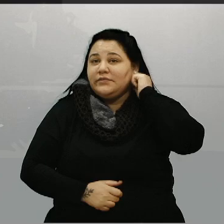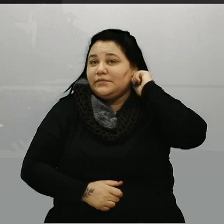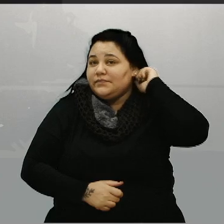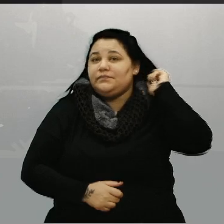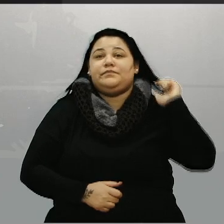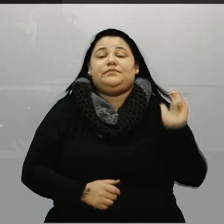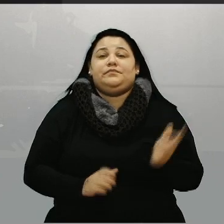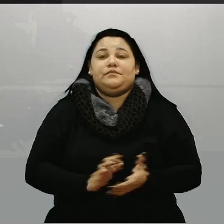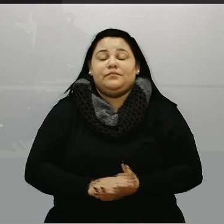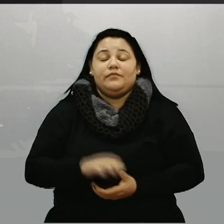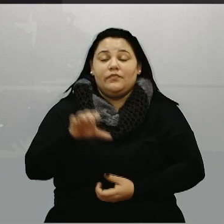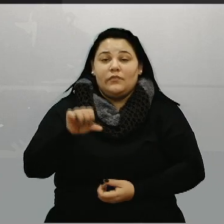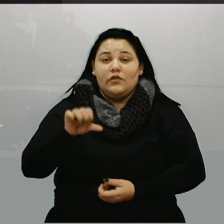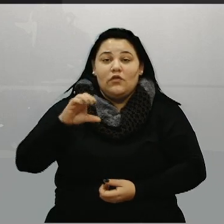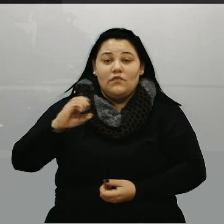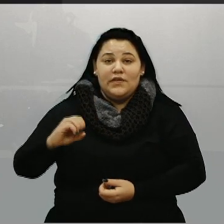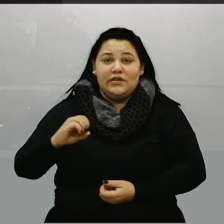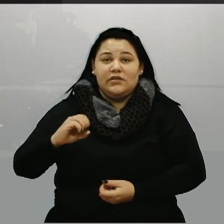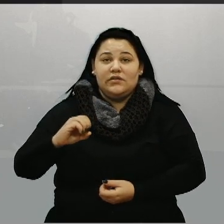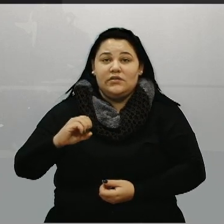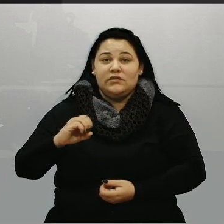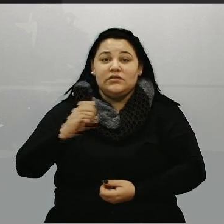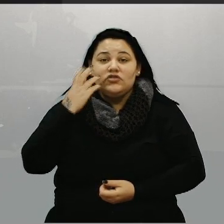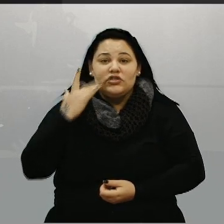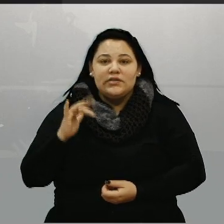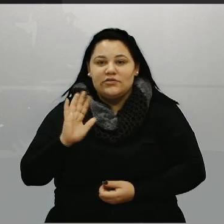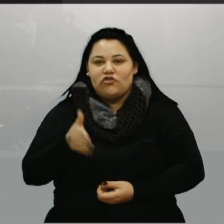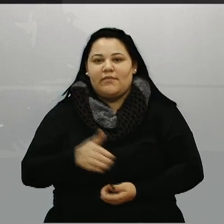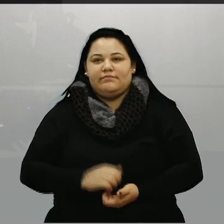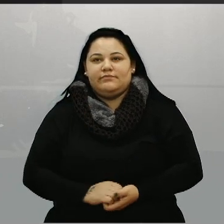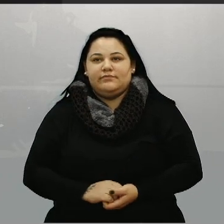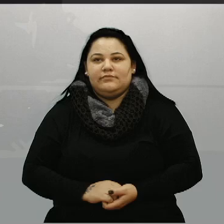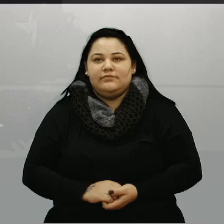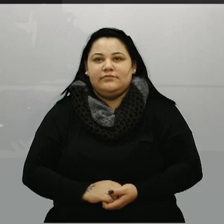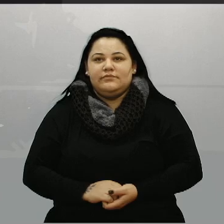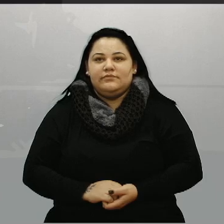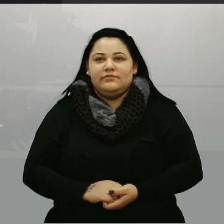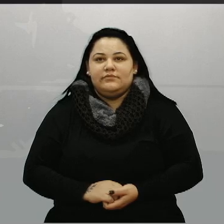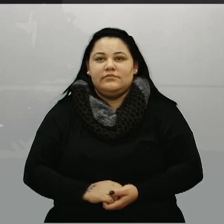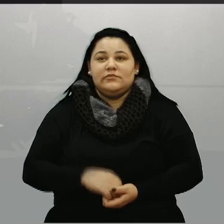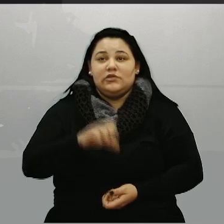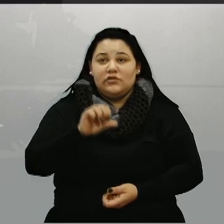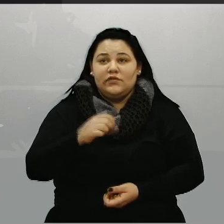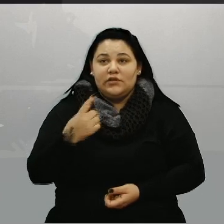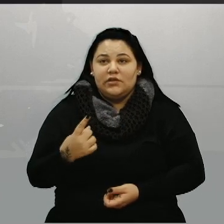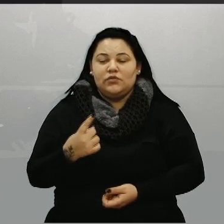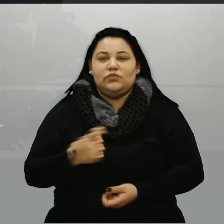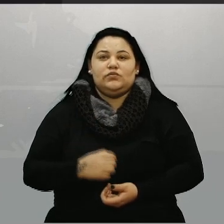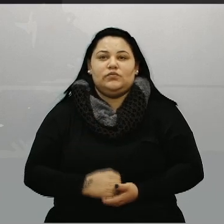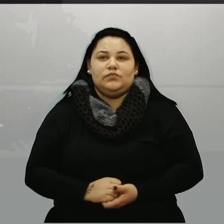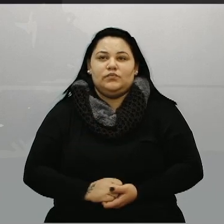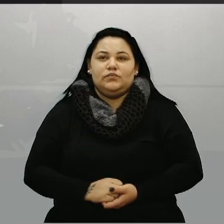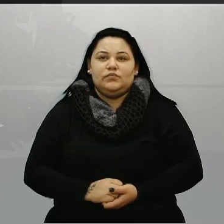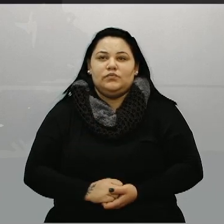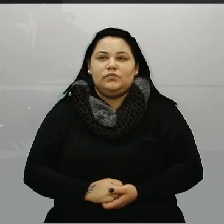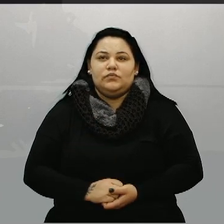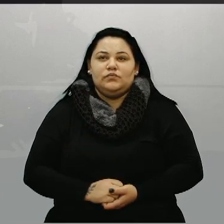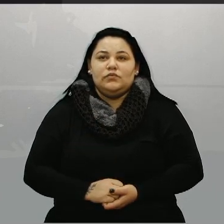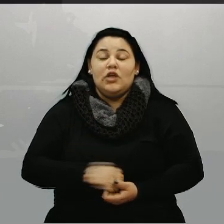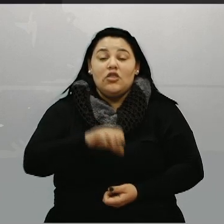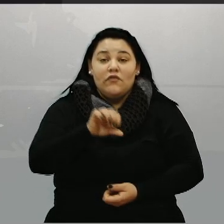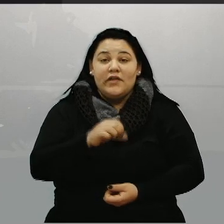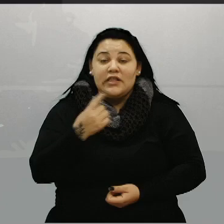fecha 90 dias. 91, desculpe. Hoje fecha